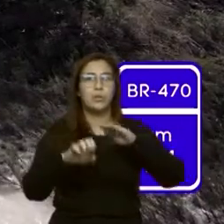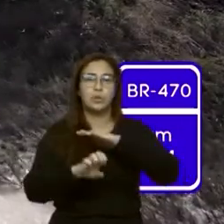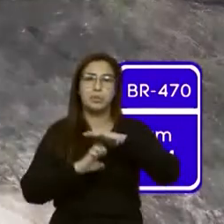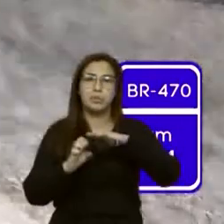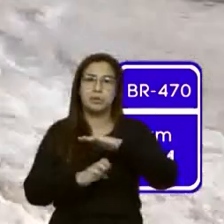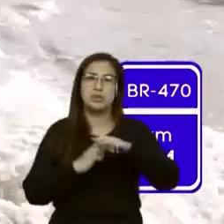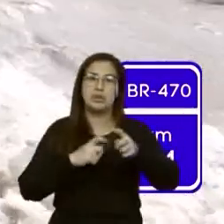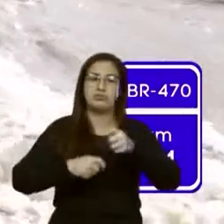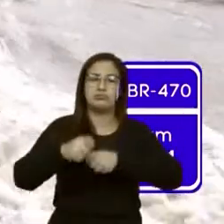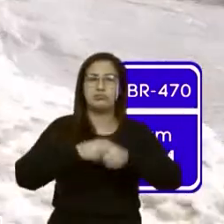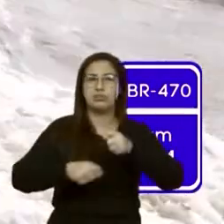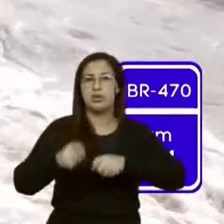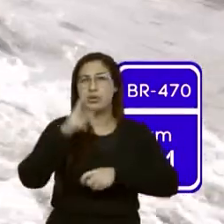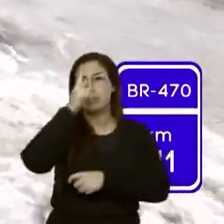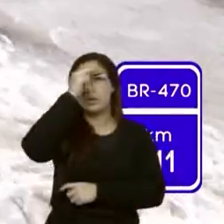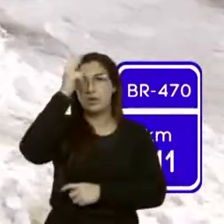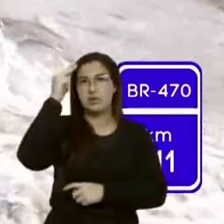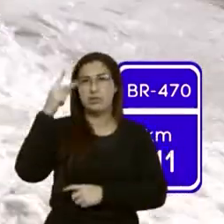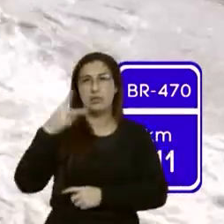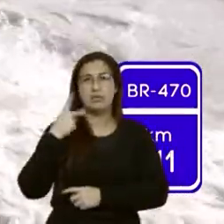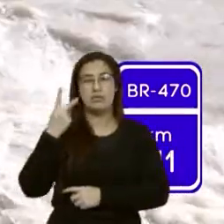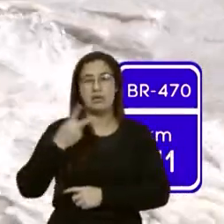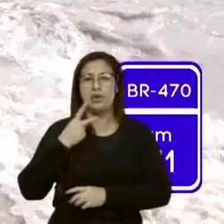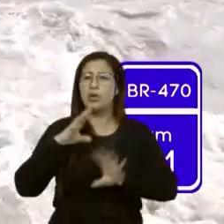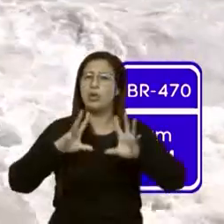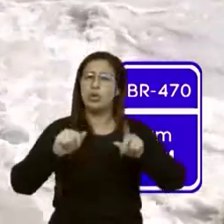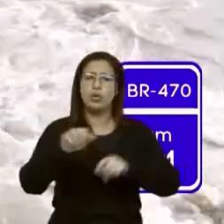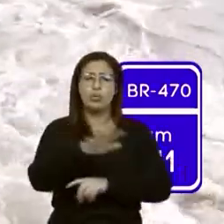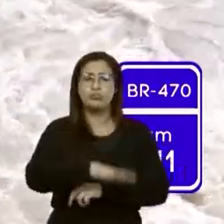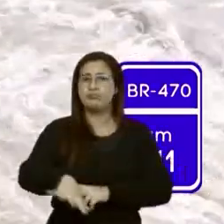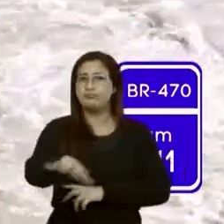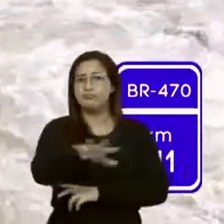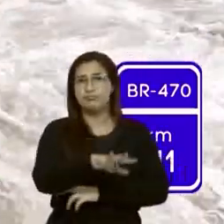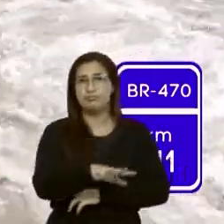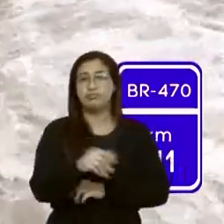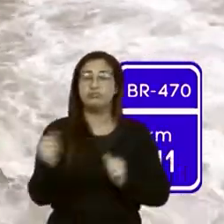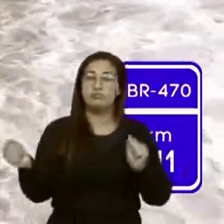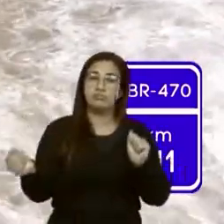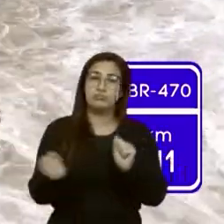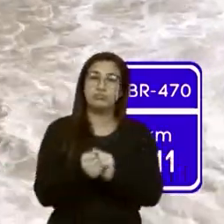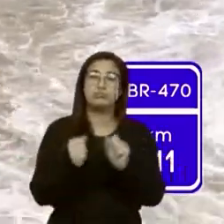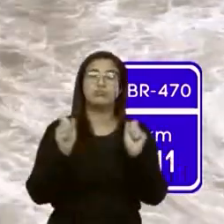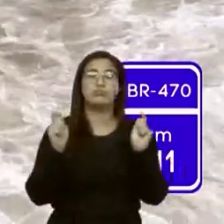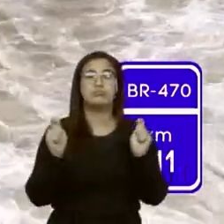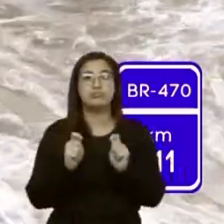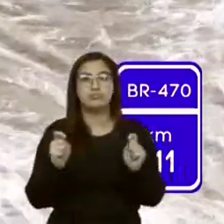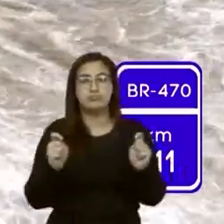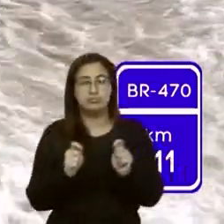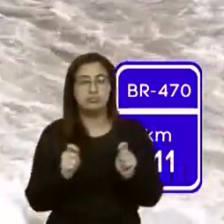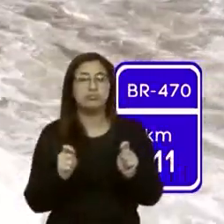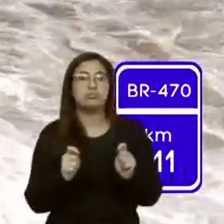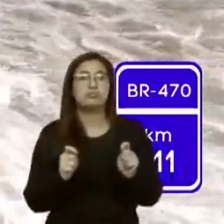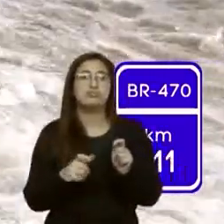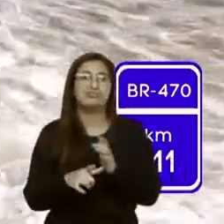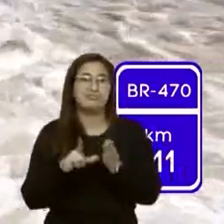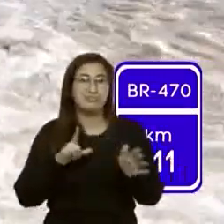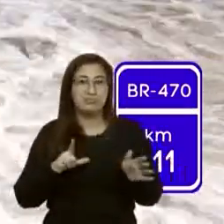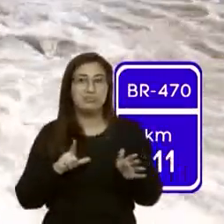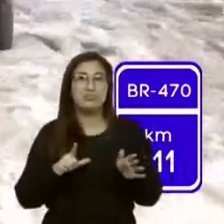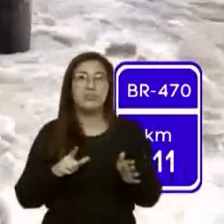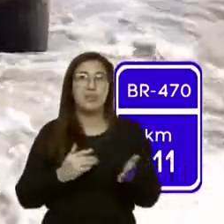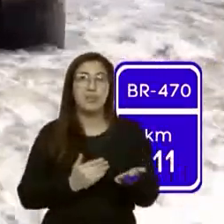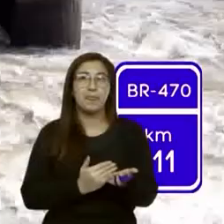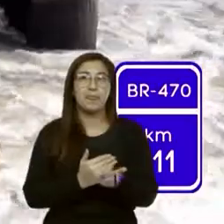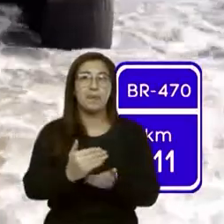comercial, prefeitos, vereadores, a comunidade, para que juntos possamos, o quanto antes, que comece